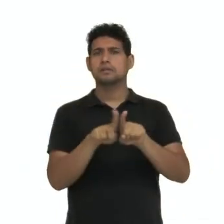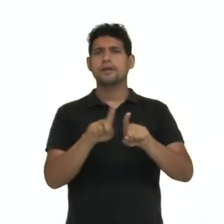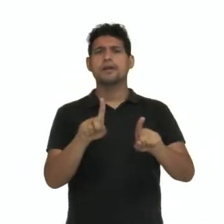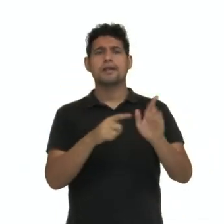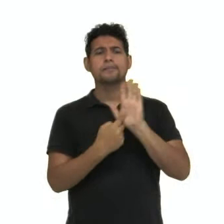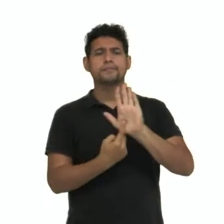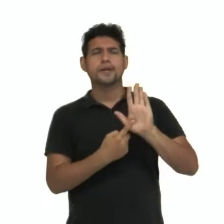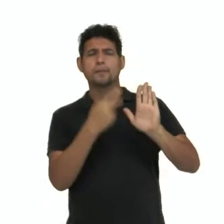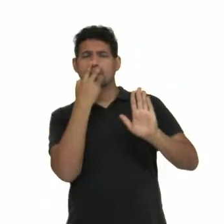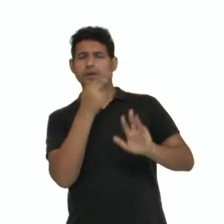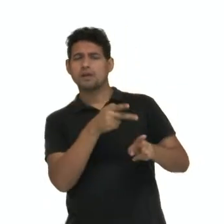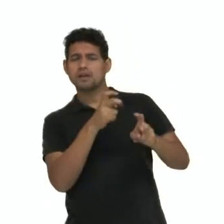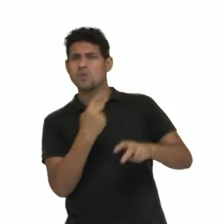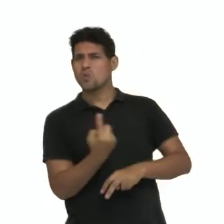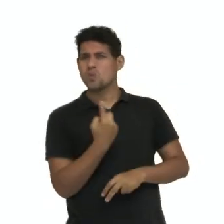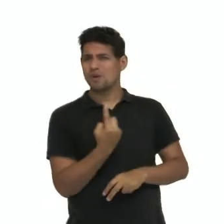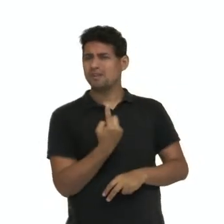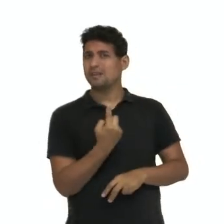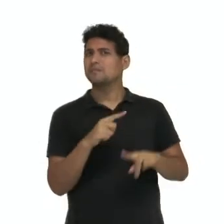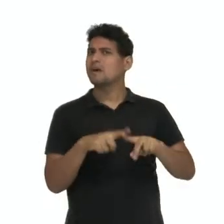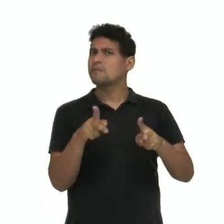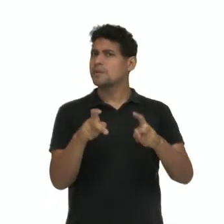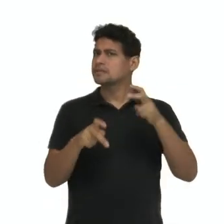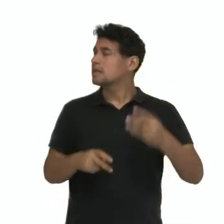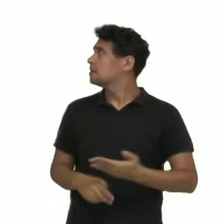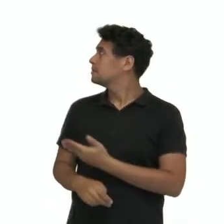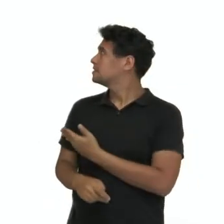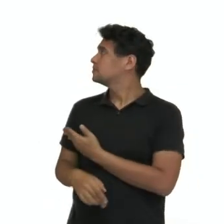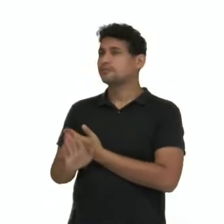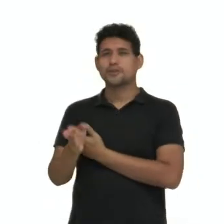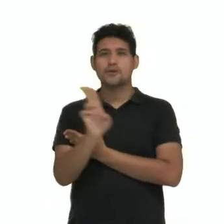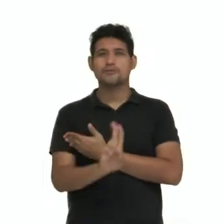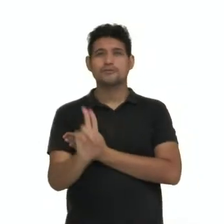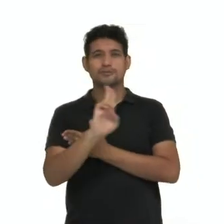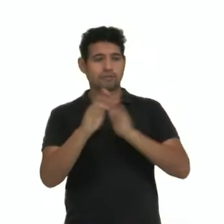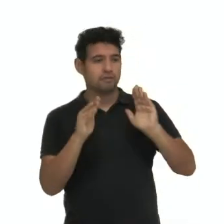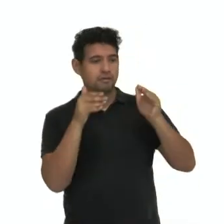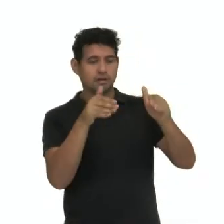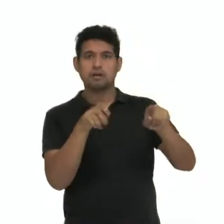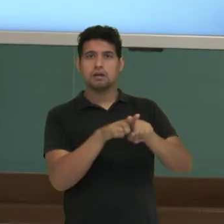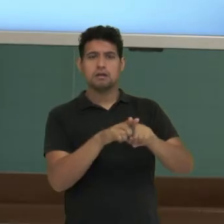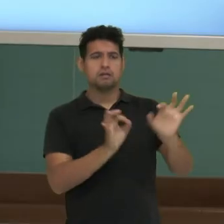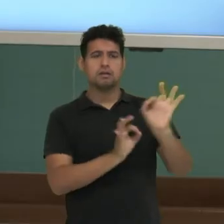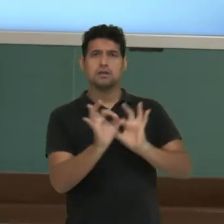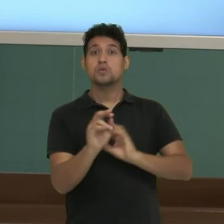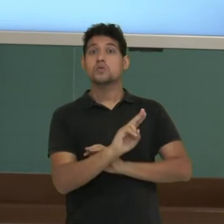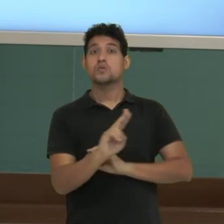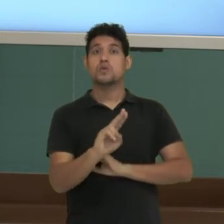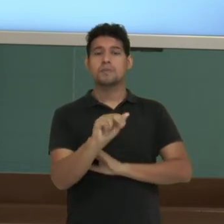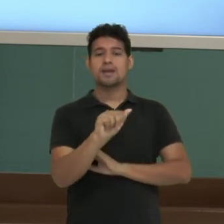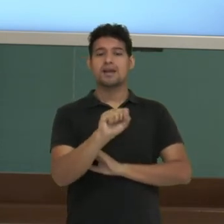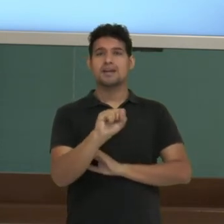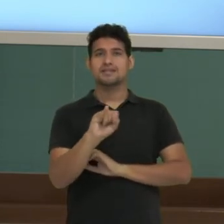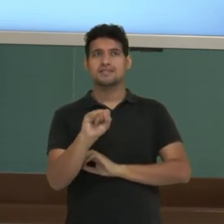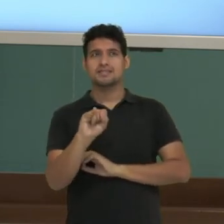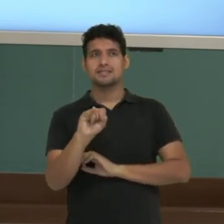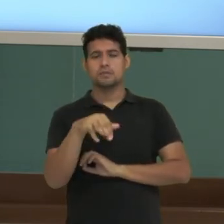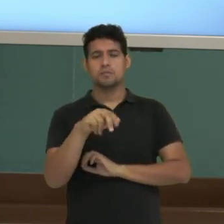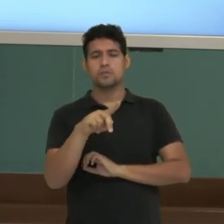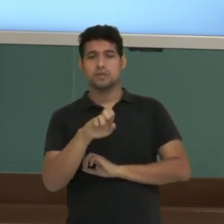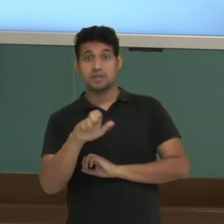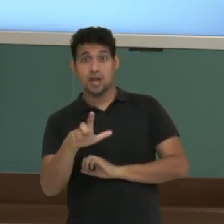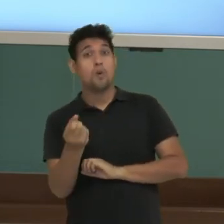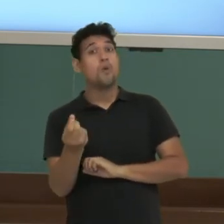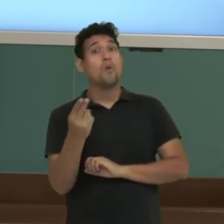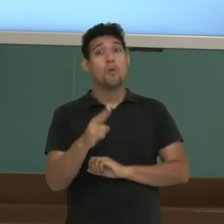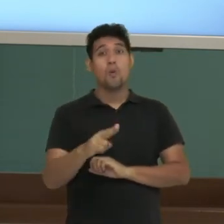dão a impressão de serem únicas. Vejam aqui, colocou-se no centro dessa projeção chamada azimutal o Polo